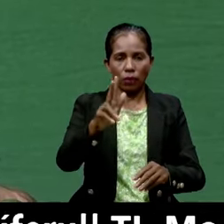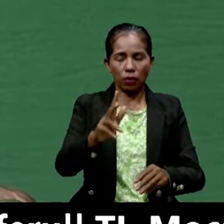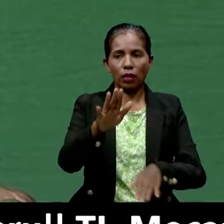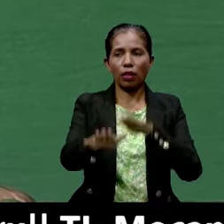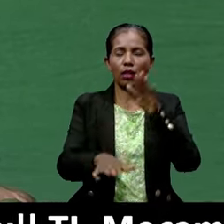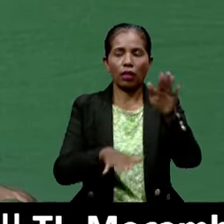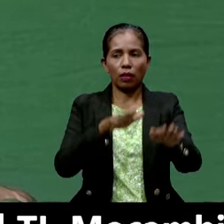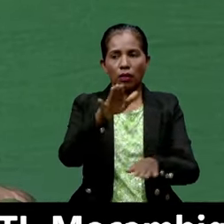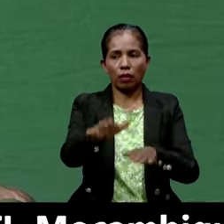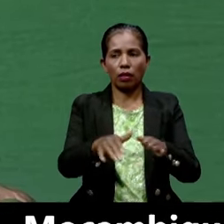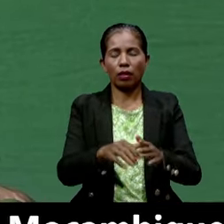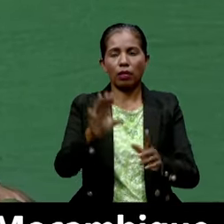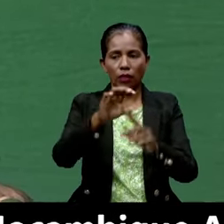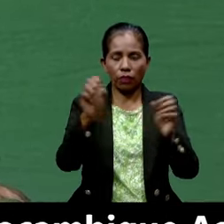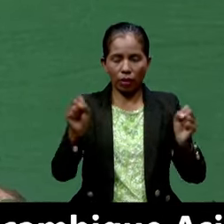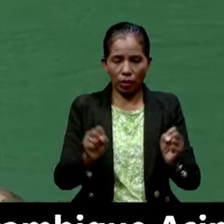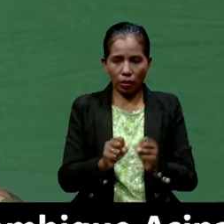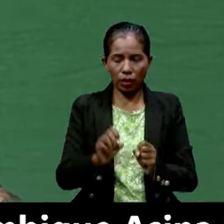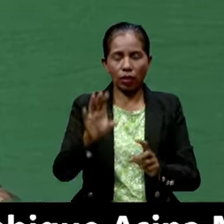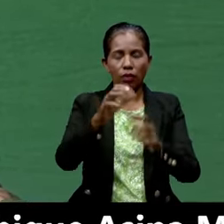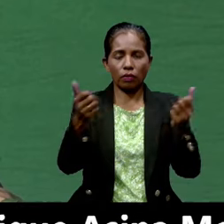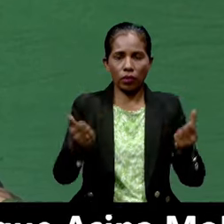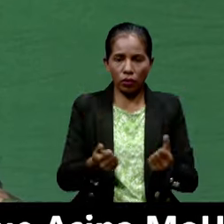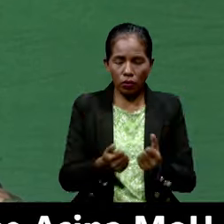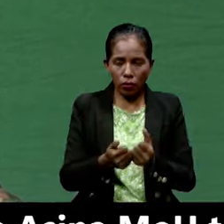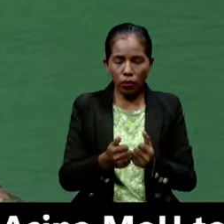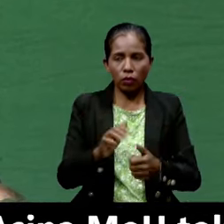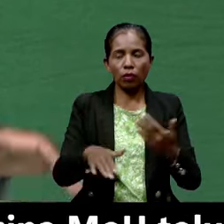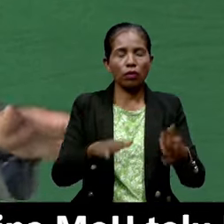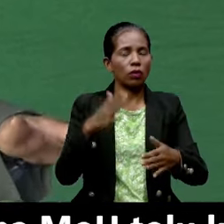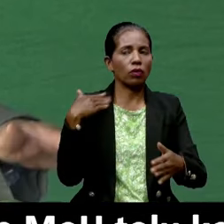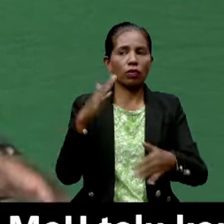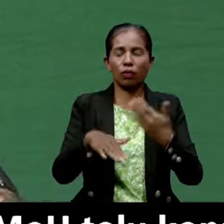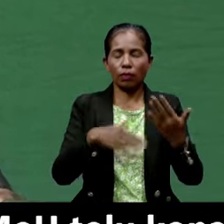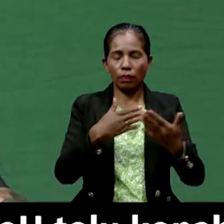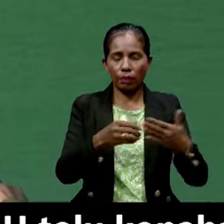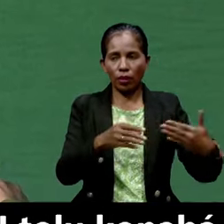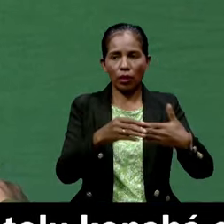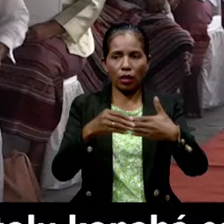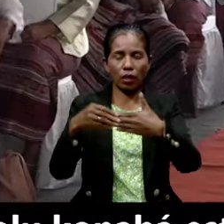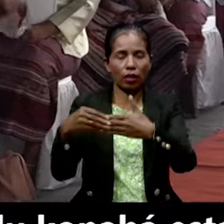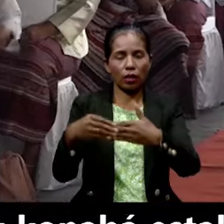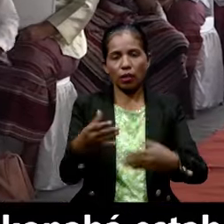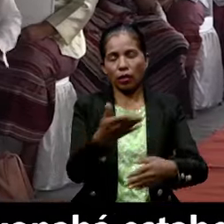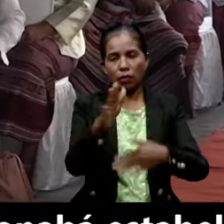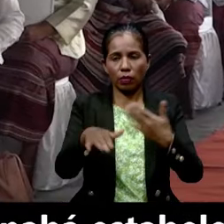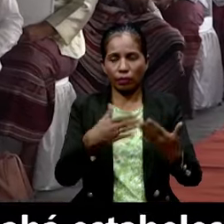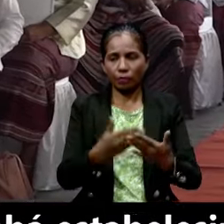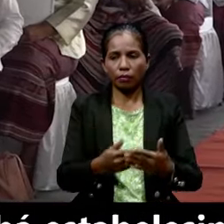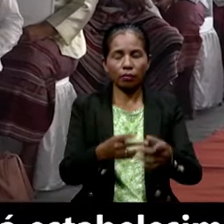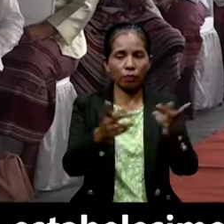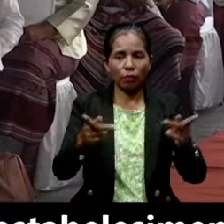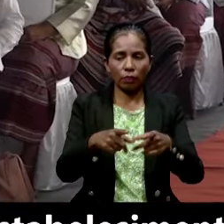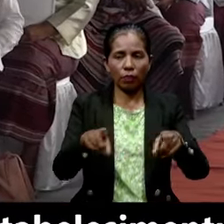quiser me aclarar, se for aldeia Sira, delegado Sira, juventude toma, organiza, bota em ordem. Ia fatin hanesa